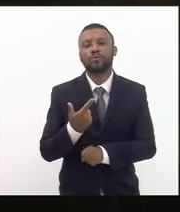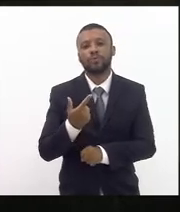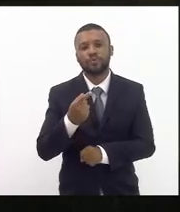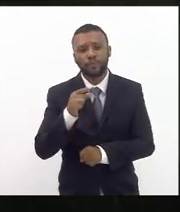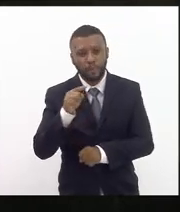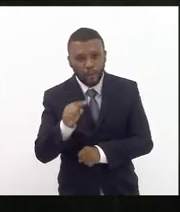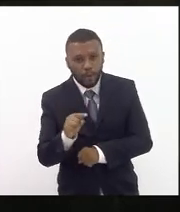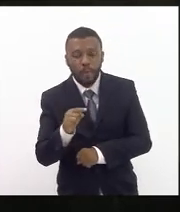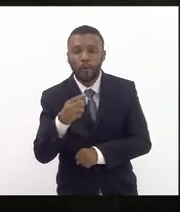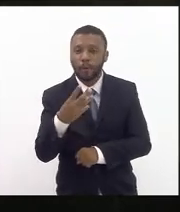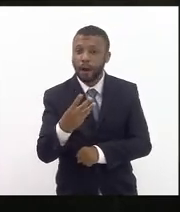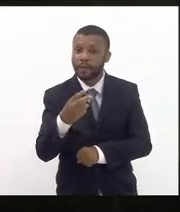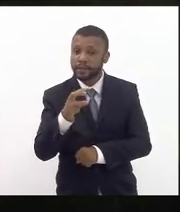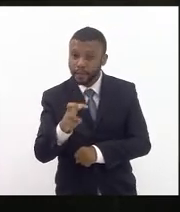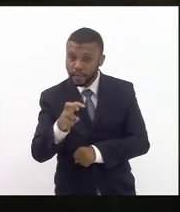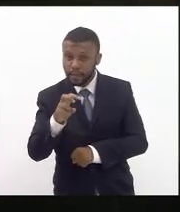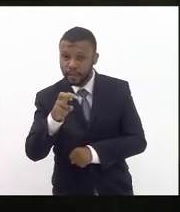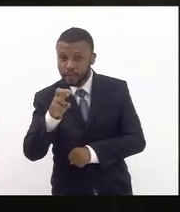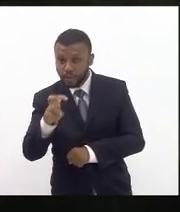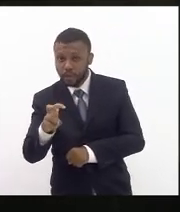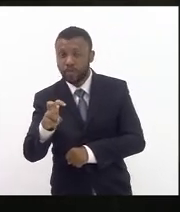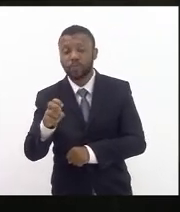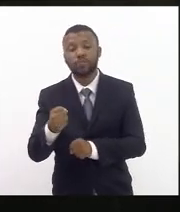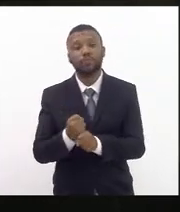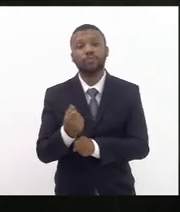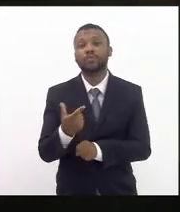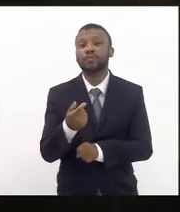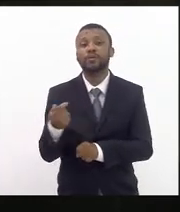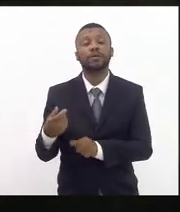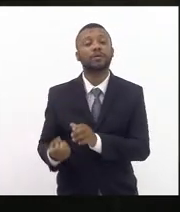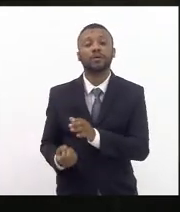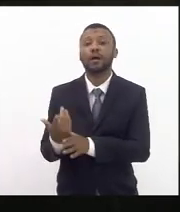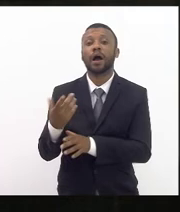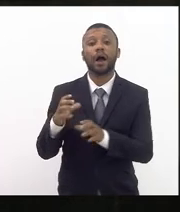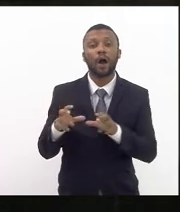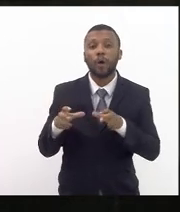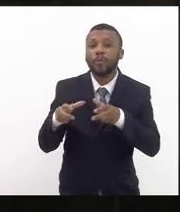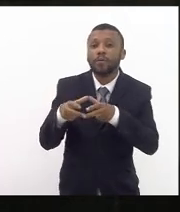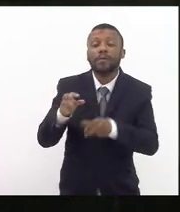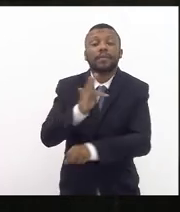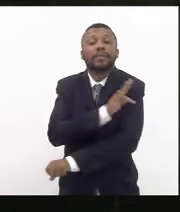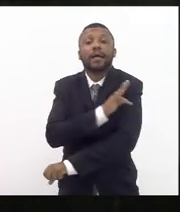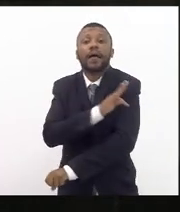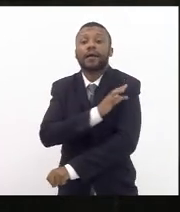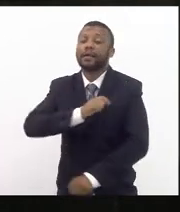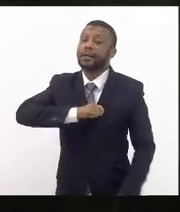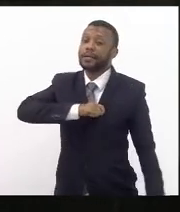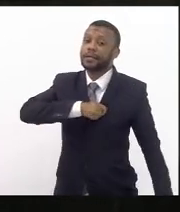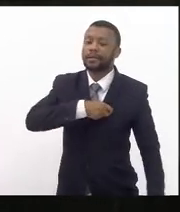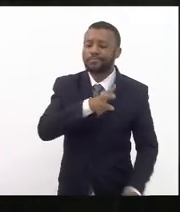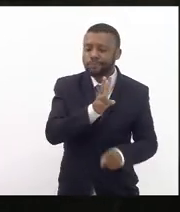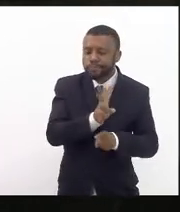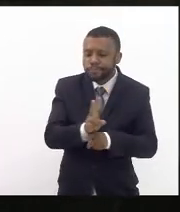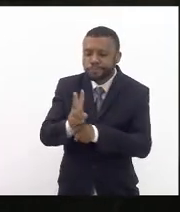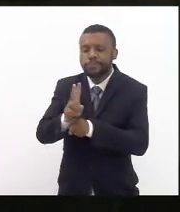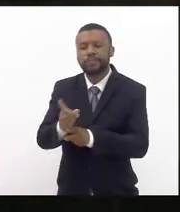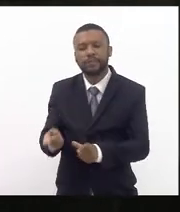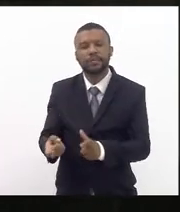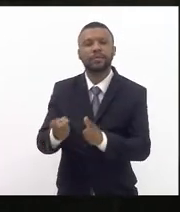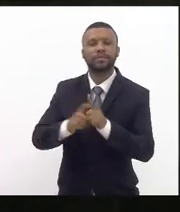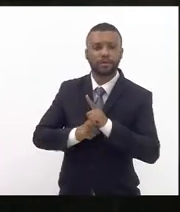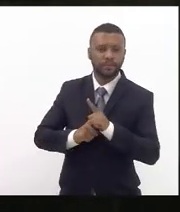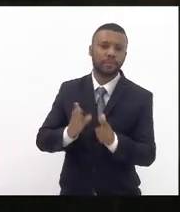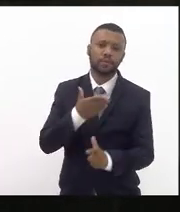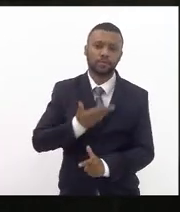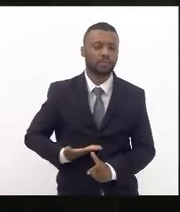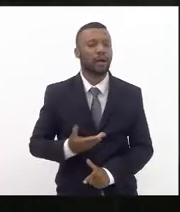2.435 de 2017, que instituiu a Comissão Técnica da Auditoria da Dívida no Estado do Rio de